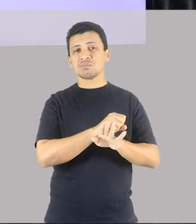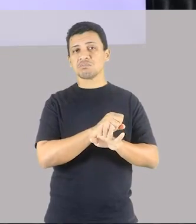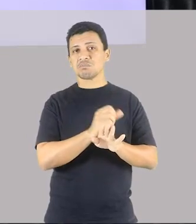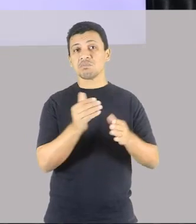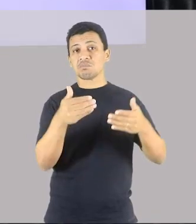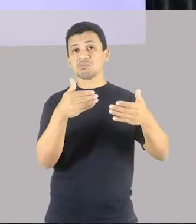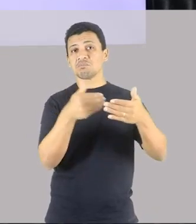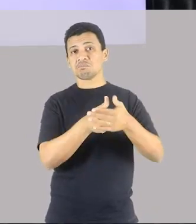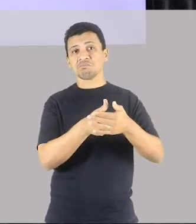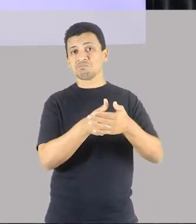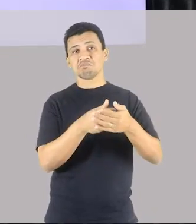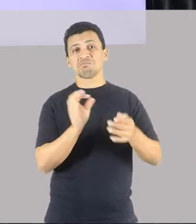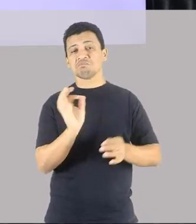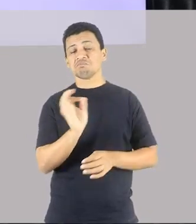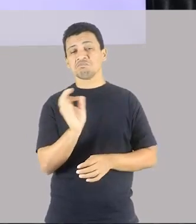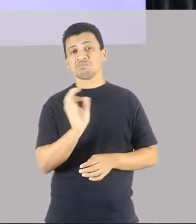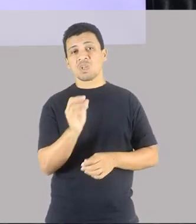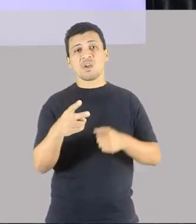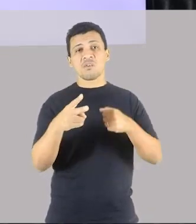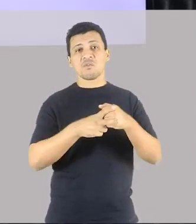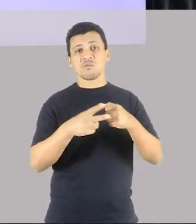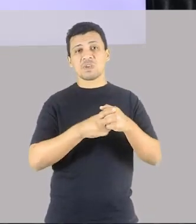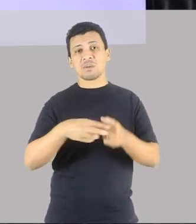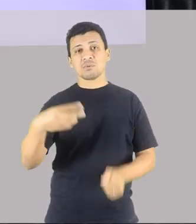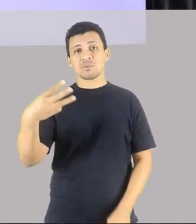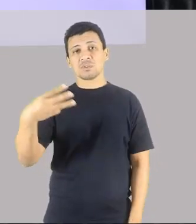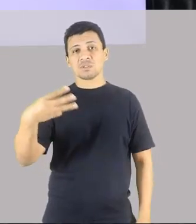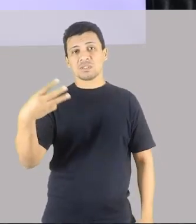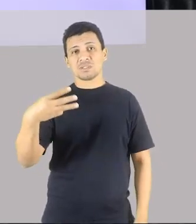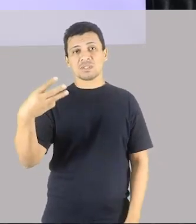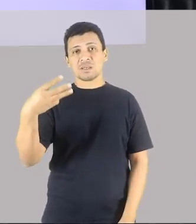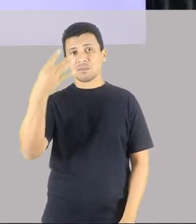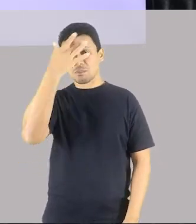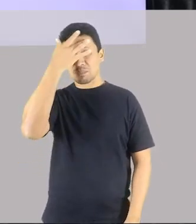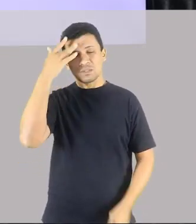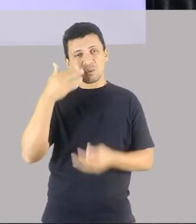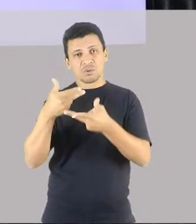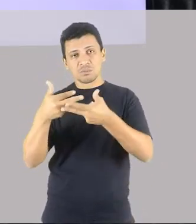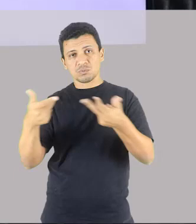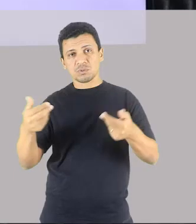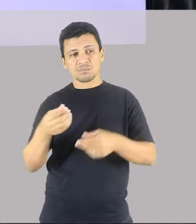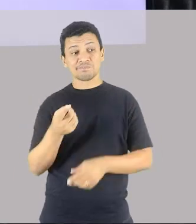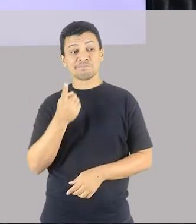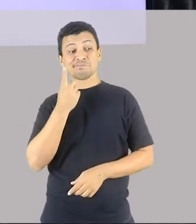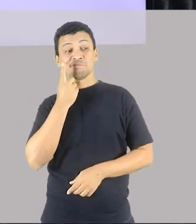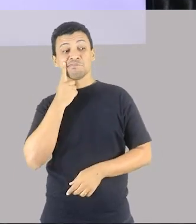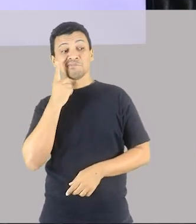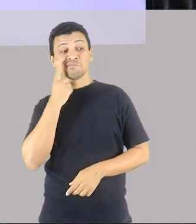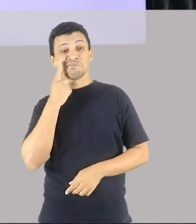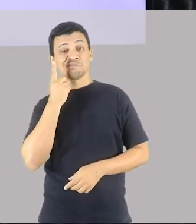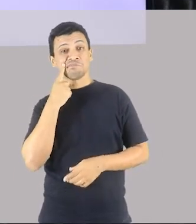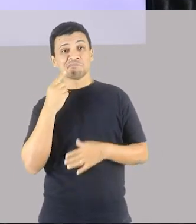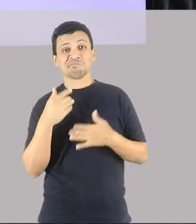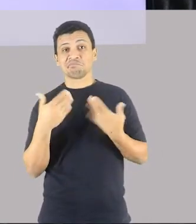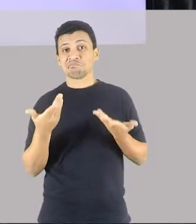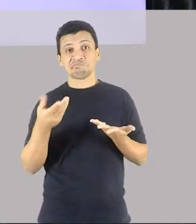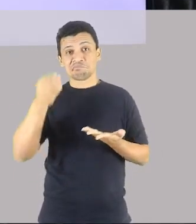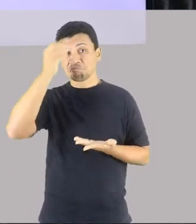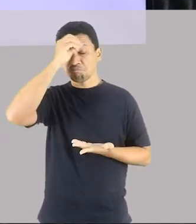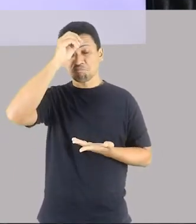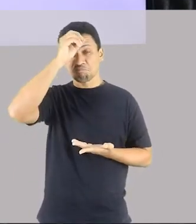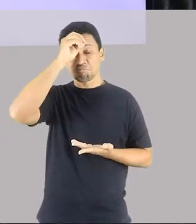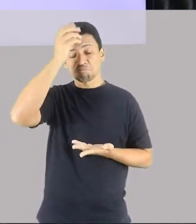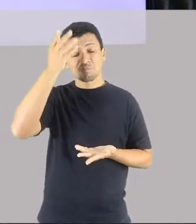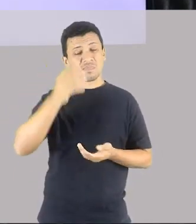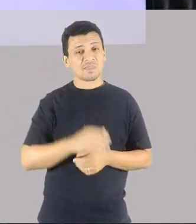né? O verbo está na terceira pessoa do plural. Desconfiaram, né? Não se sabe quem, há uma indeterminação do